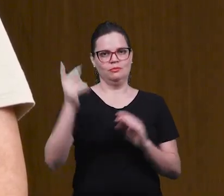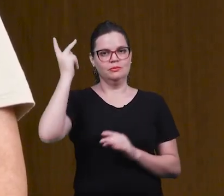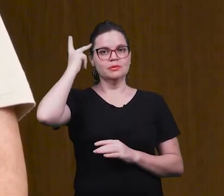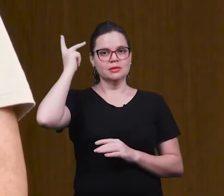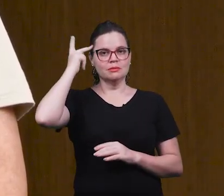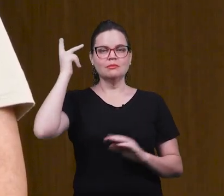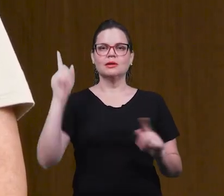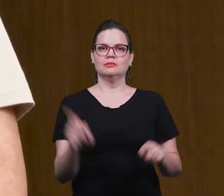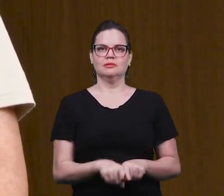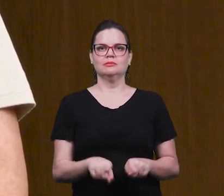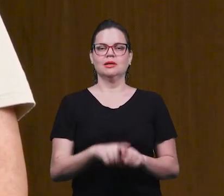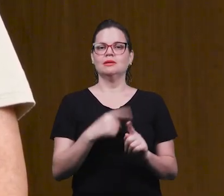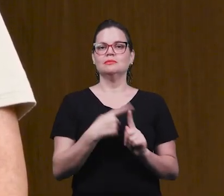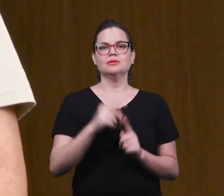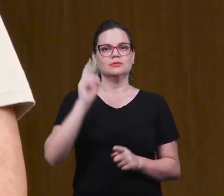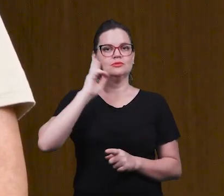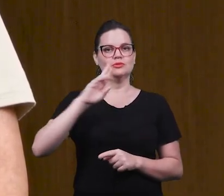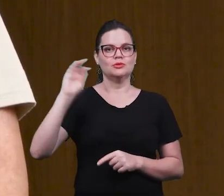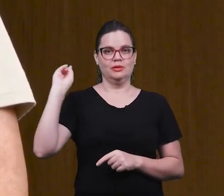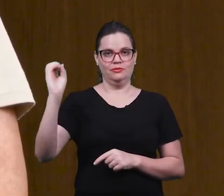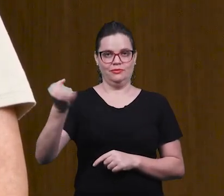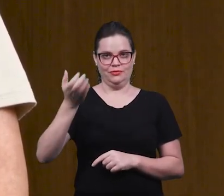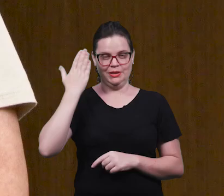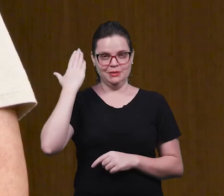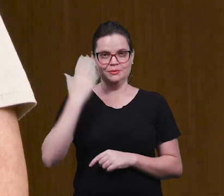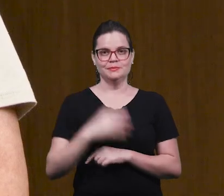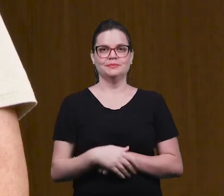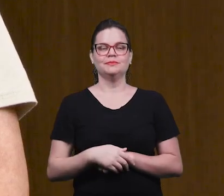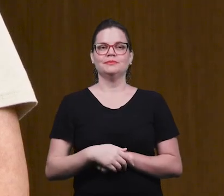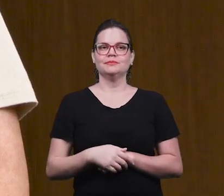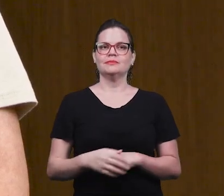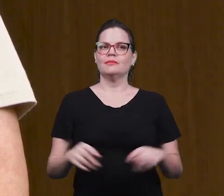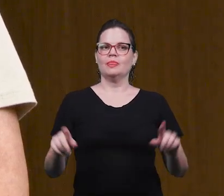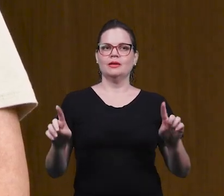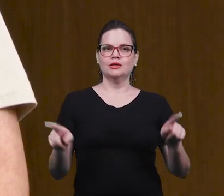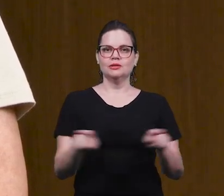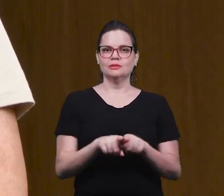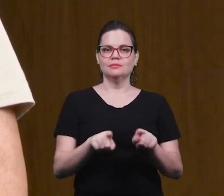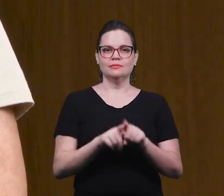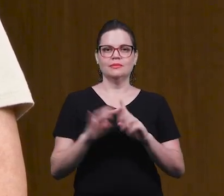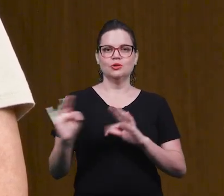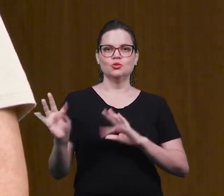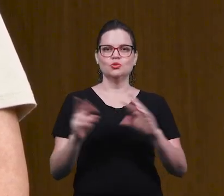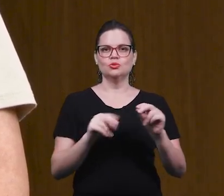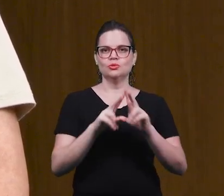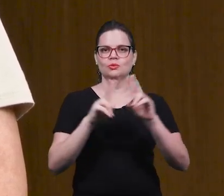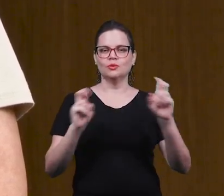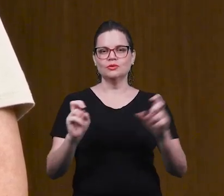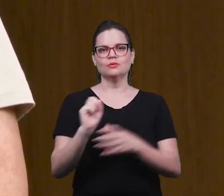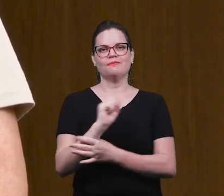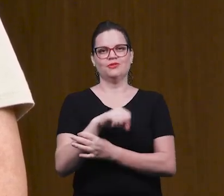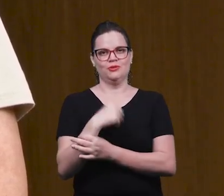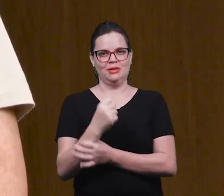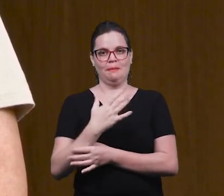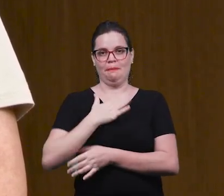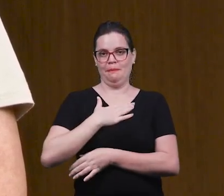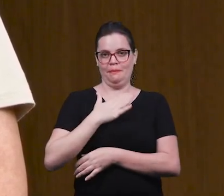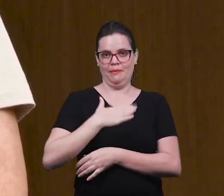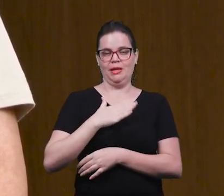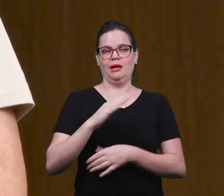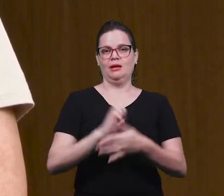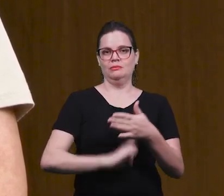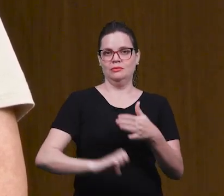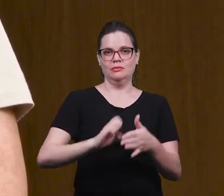Viemos para São Paulo, também por uma direção do Senhor. E aqui eu transferi todo o meu conselho de fisioterapia para